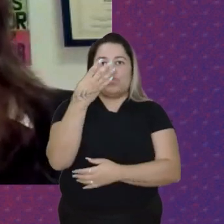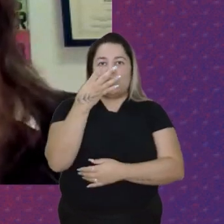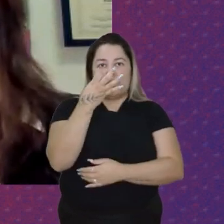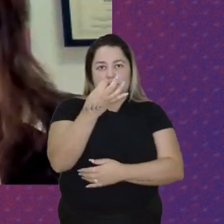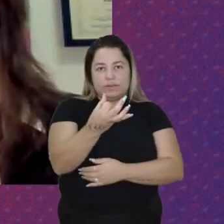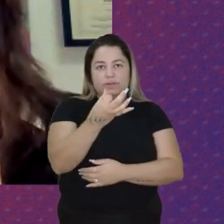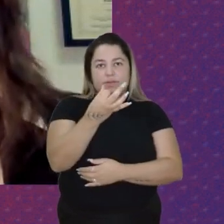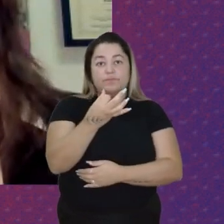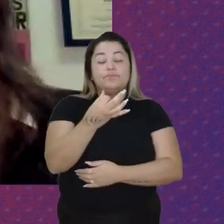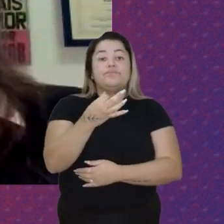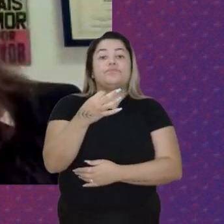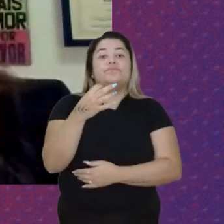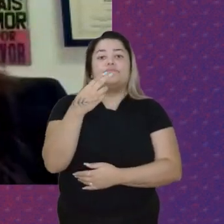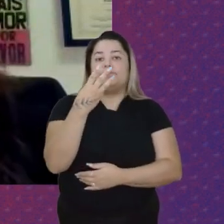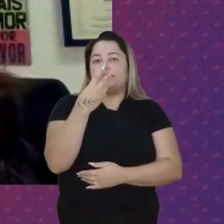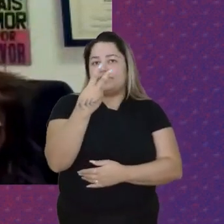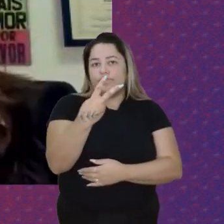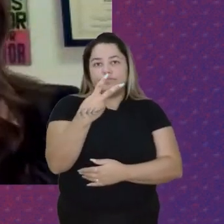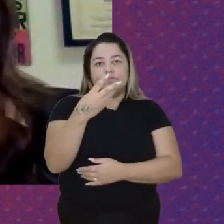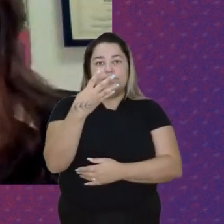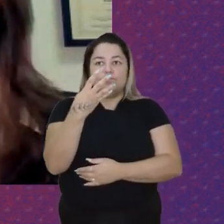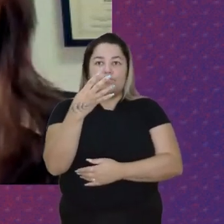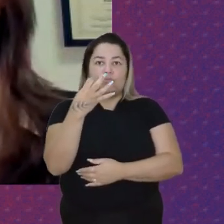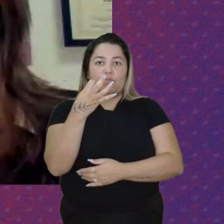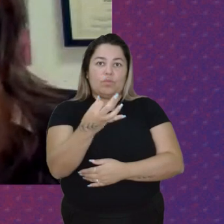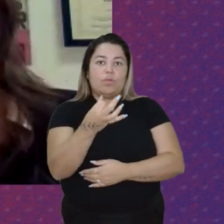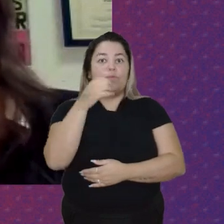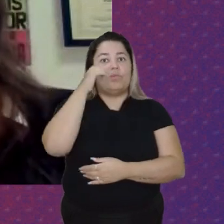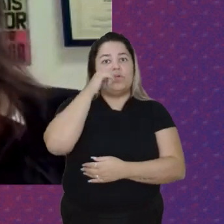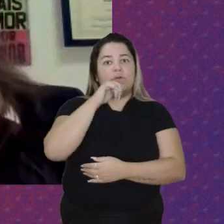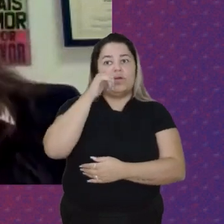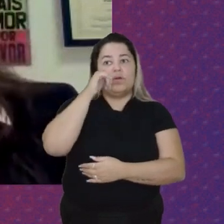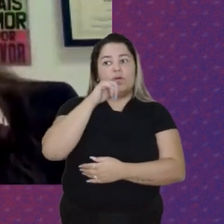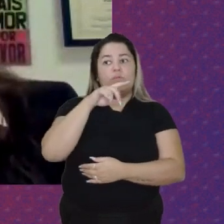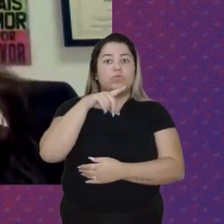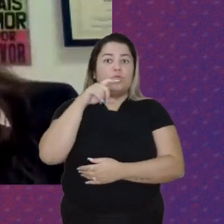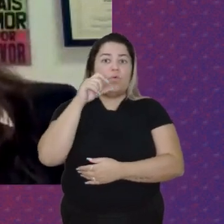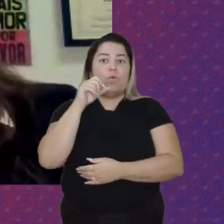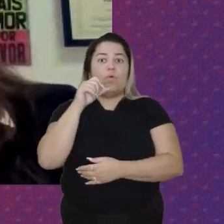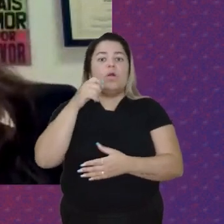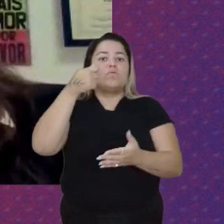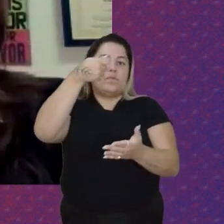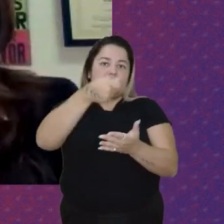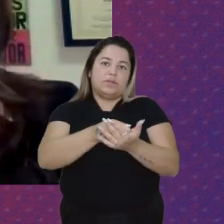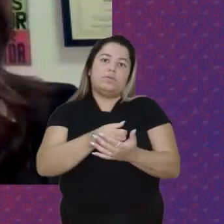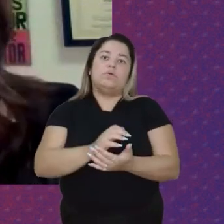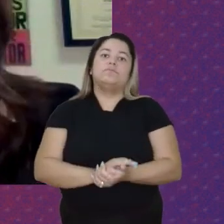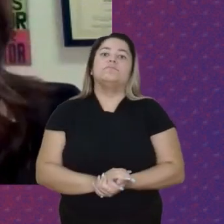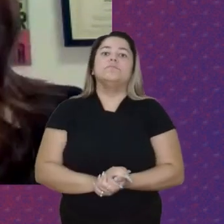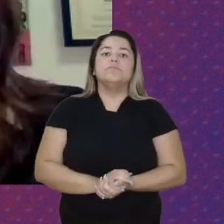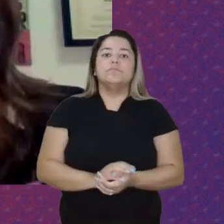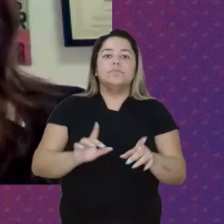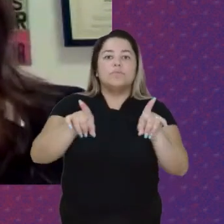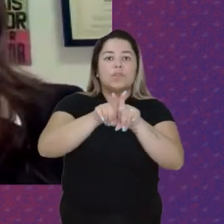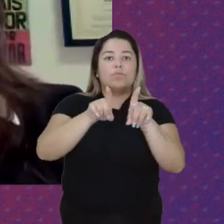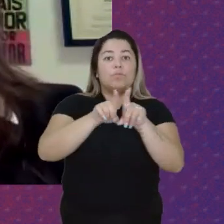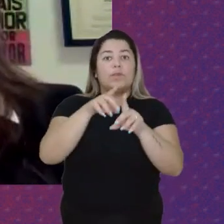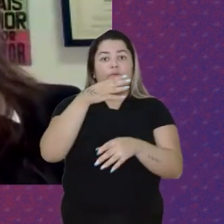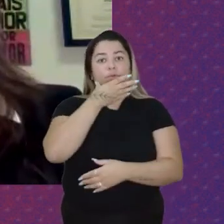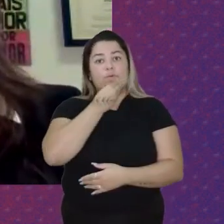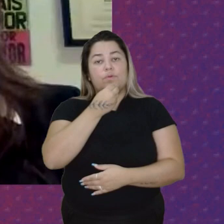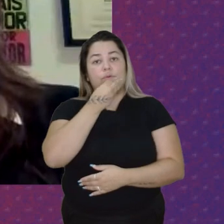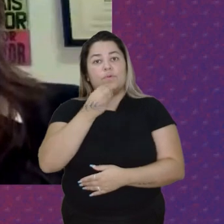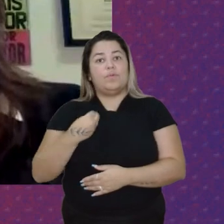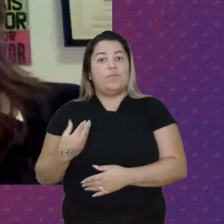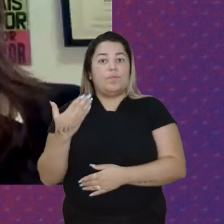46. Até então, de 32 a 46, para as mulheres era facultativo, para os homens era obrigatório. E considerando que os homens já participavam da